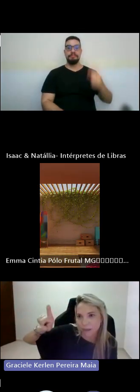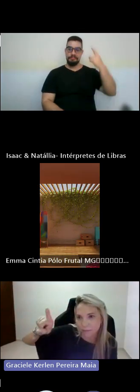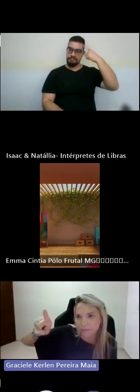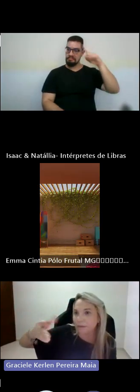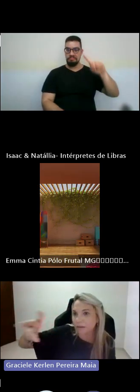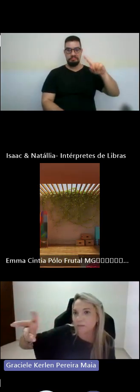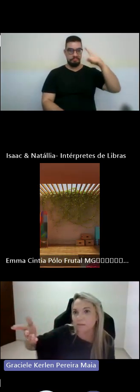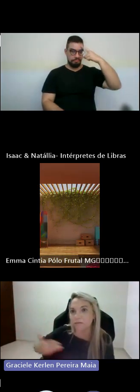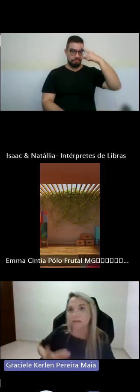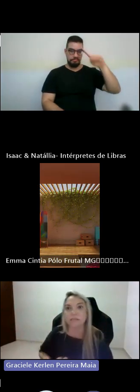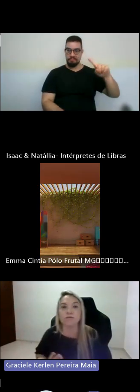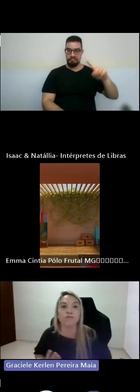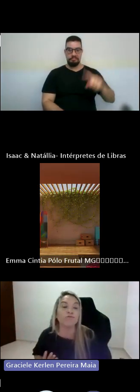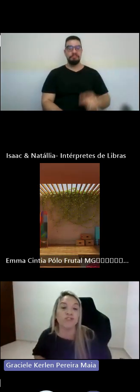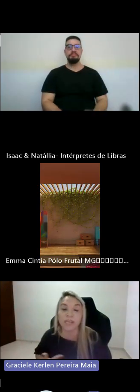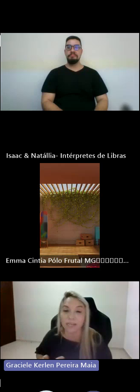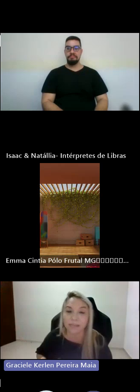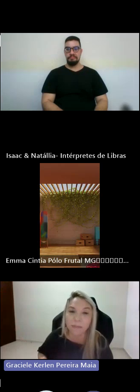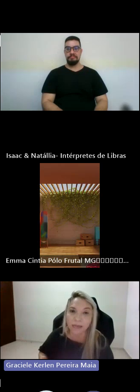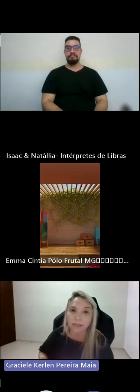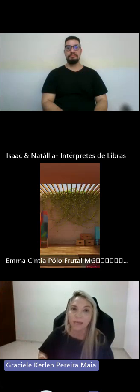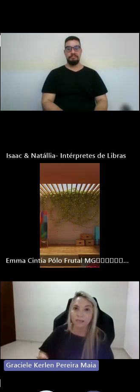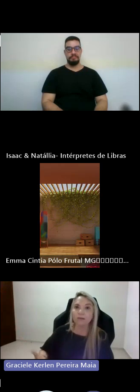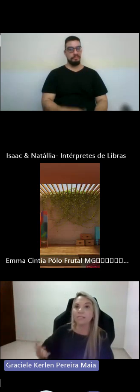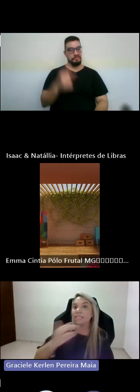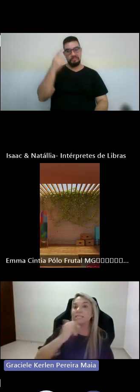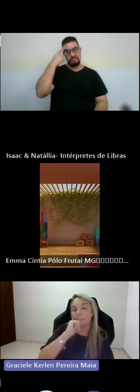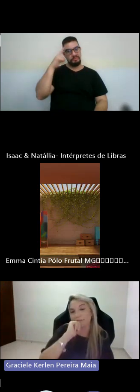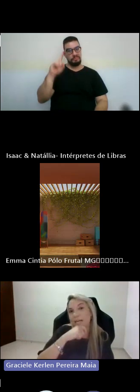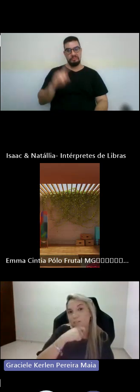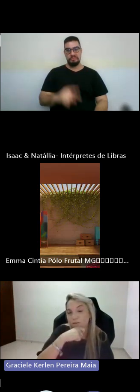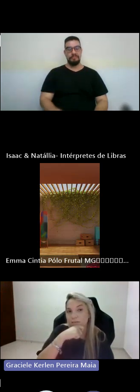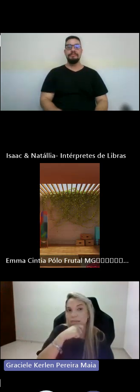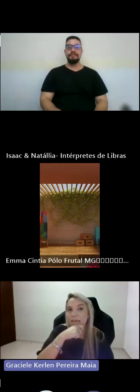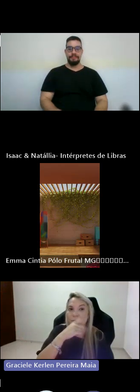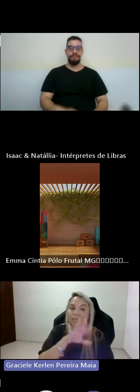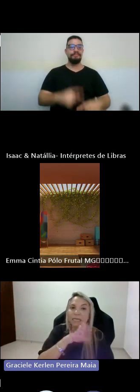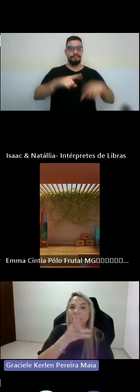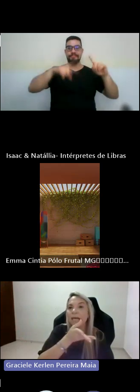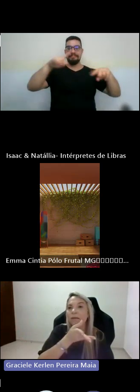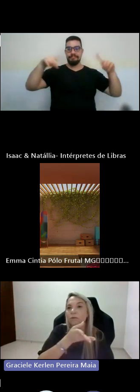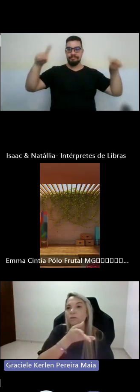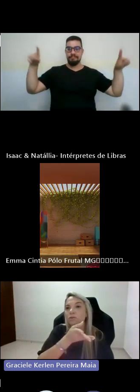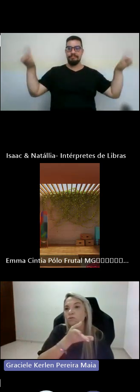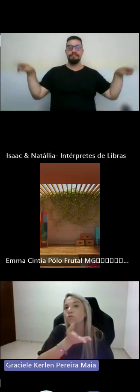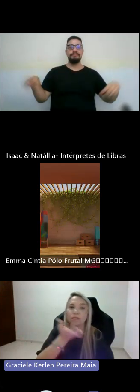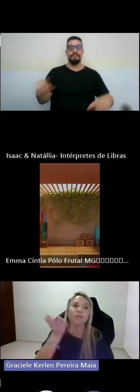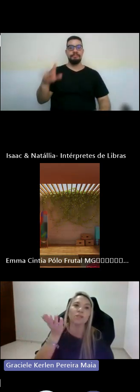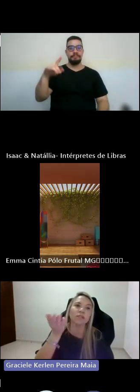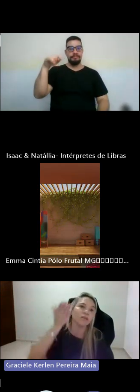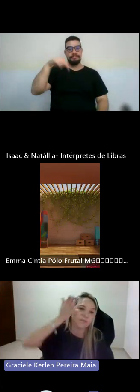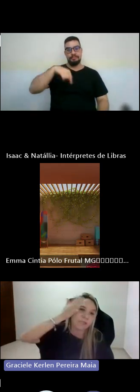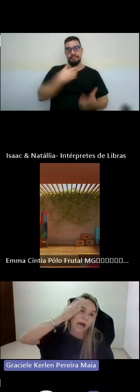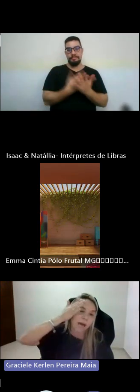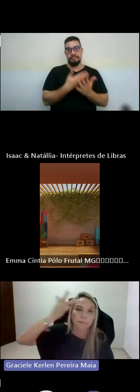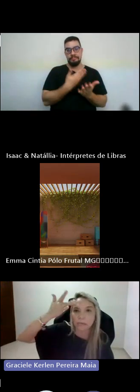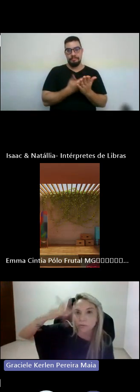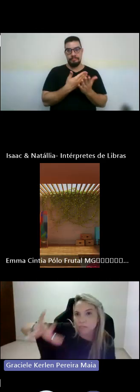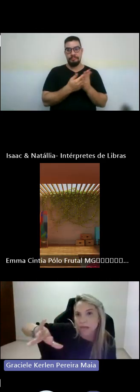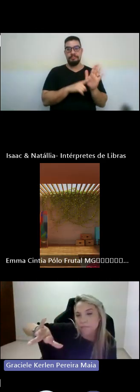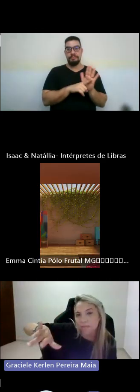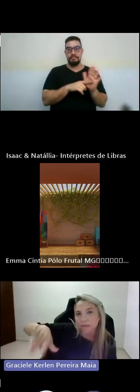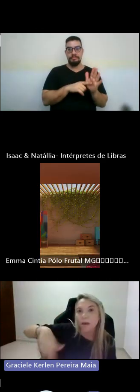sabe assim, olha pra você ver, essa questão de um dia aqui também. Então, existem essas variações, Mas aqui, né, no nosso estudo, a gente tem o